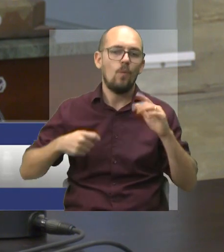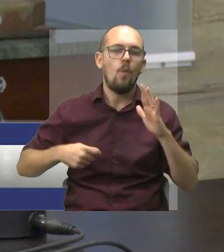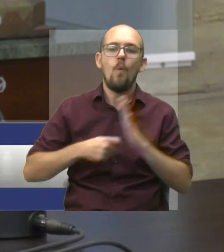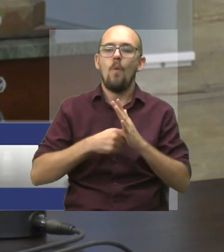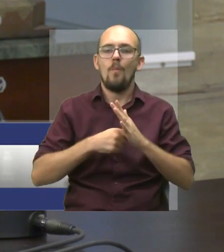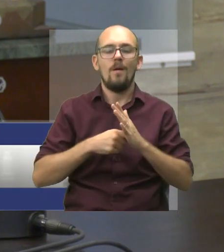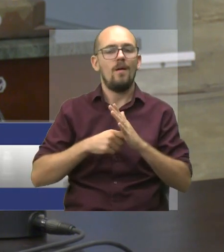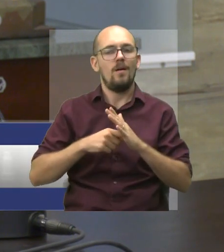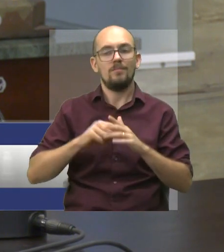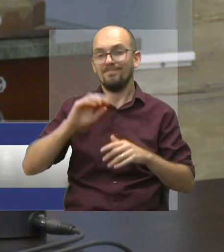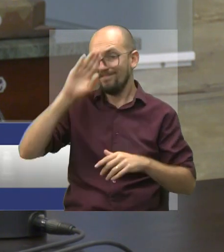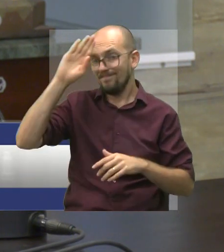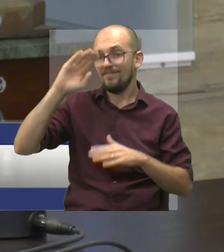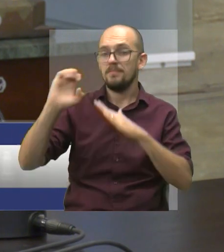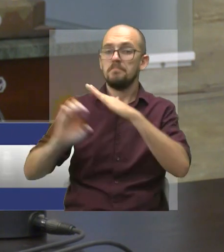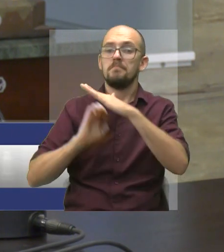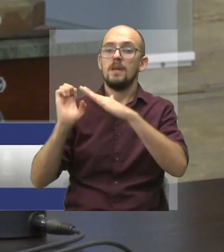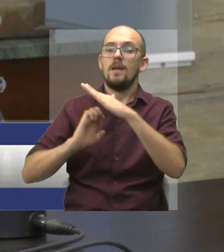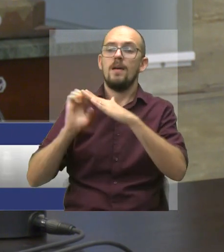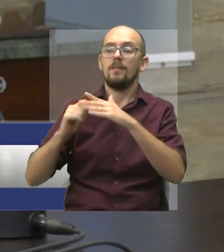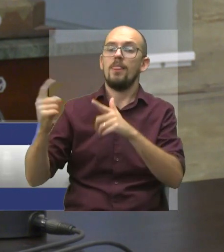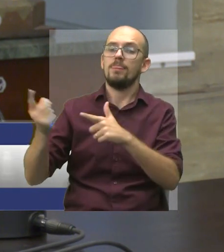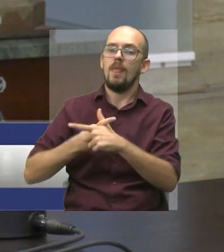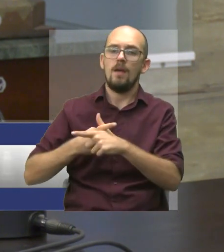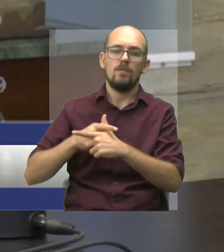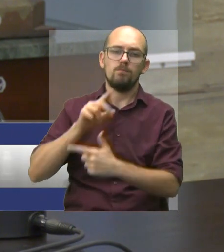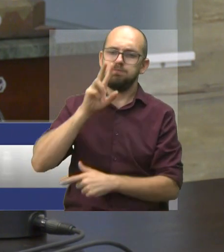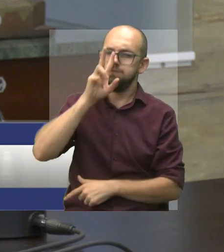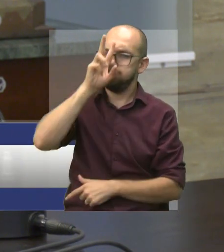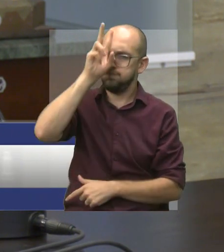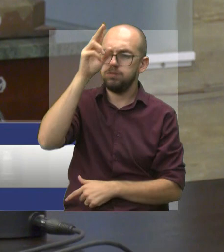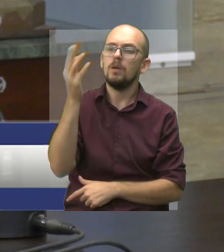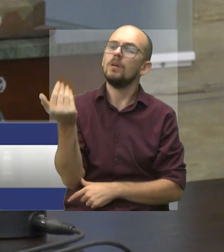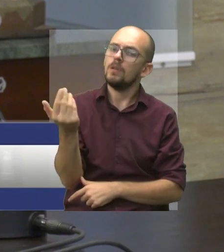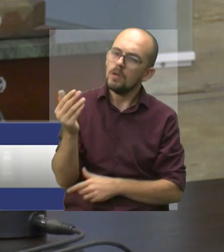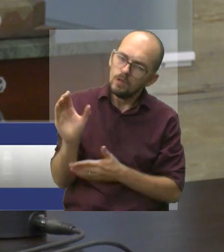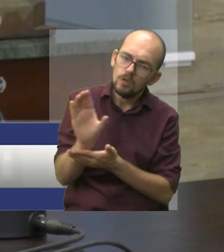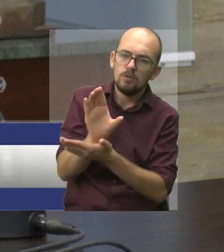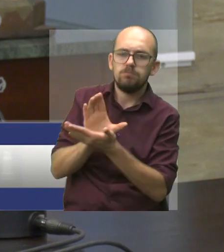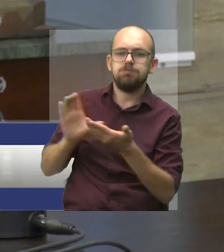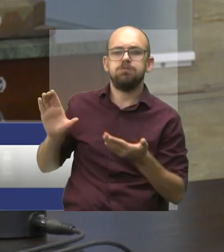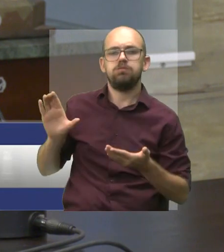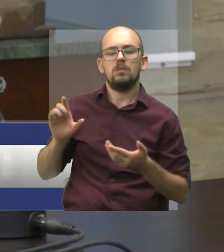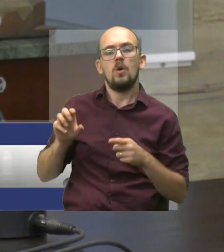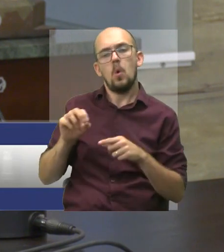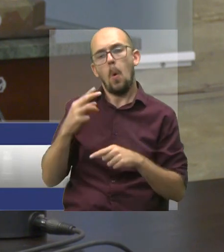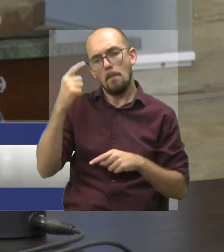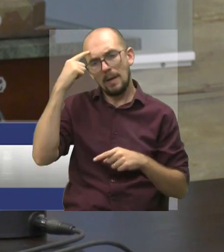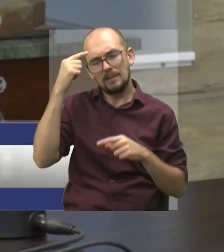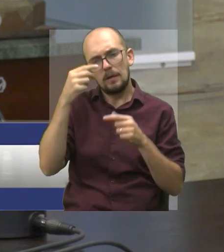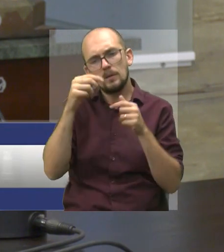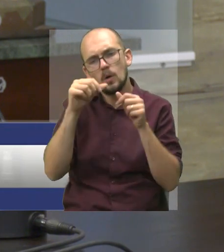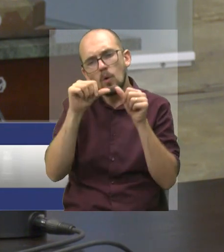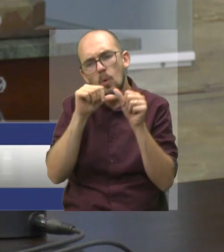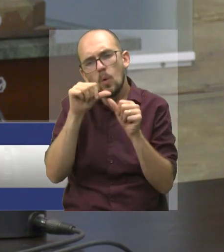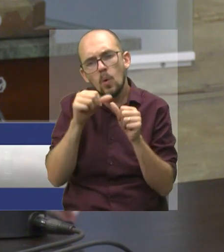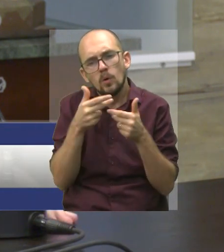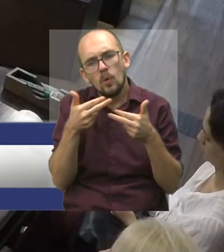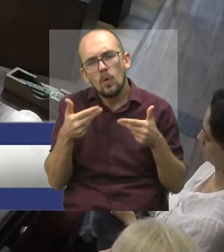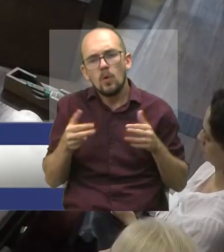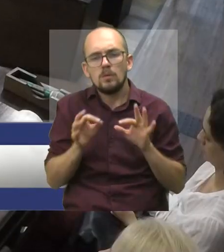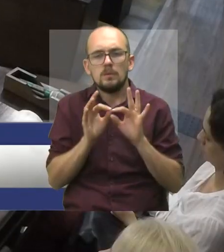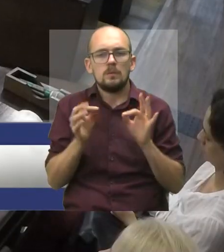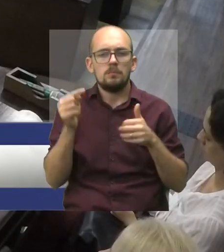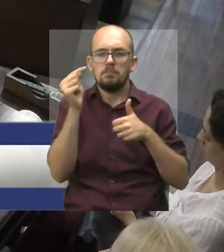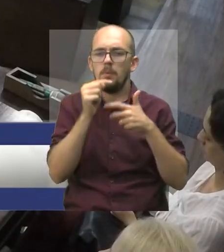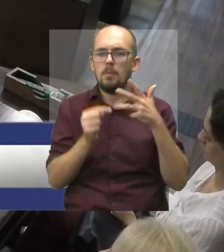grandes devedores, que já começa a resolver o problema, e pensar, de repente, em algumas reformas pontuais.